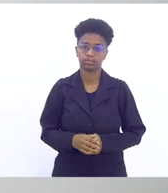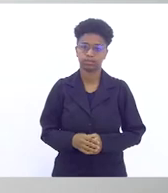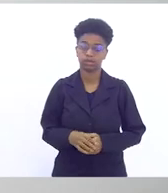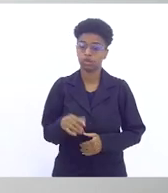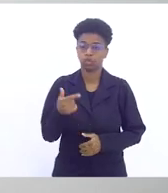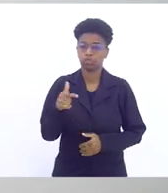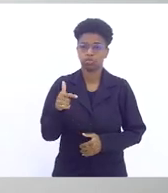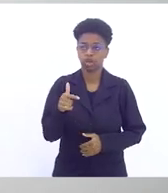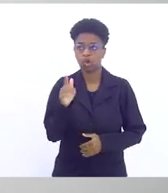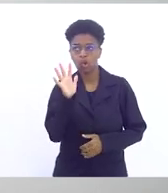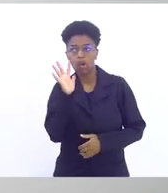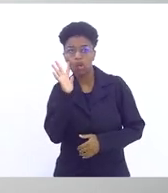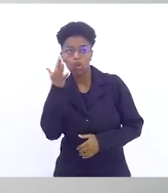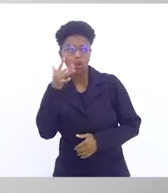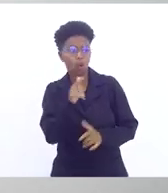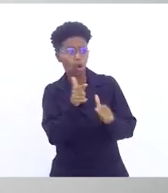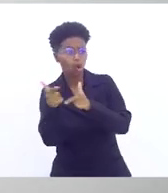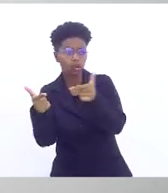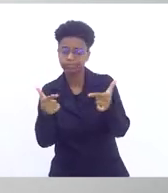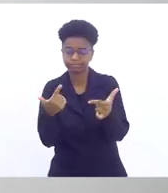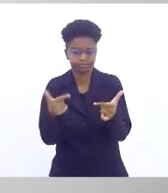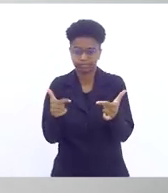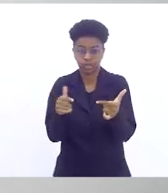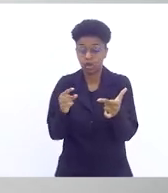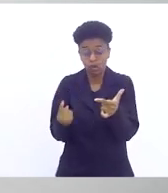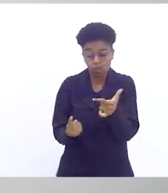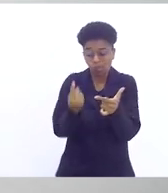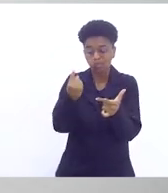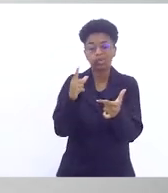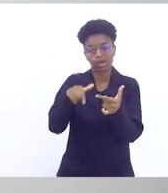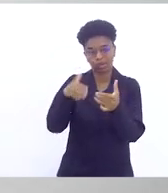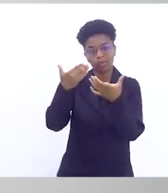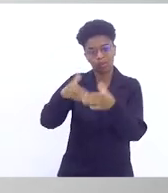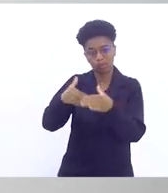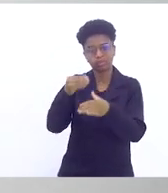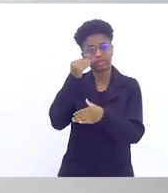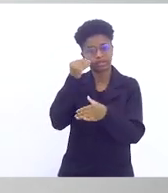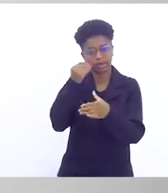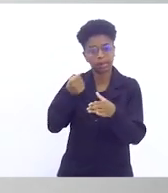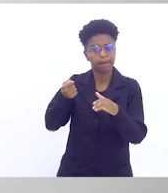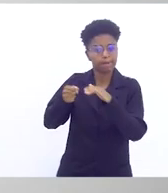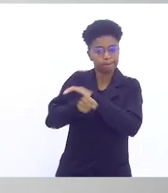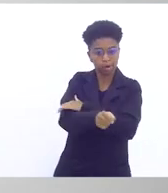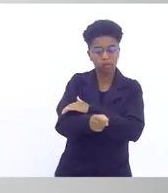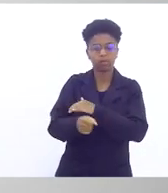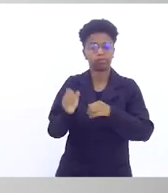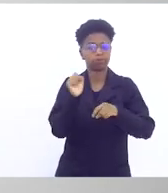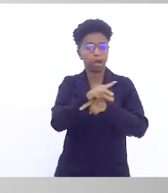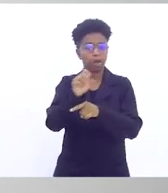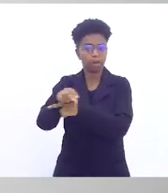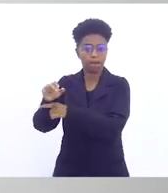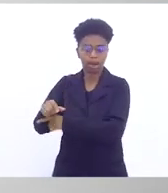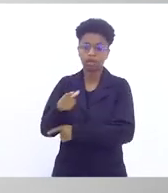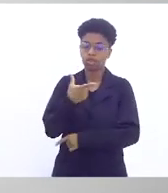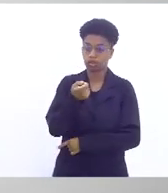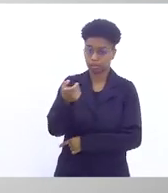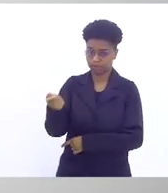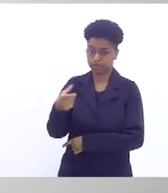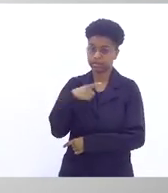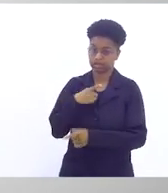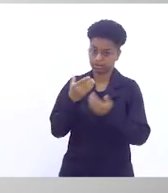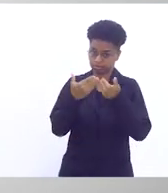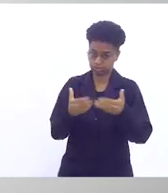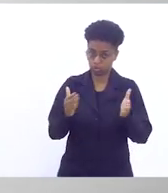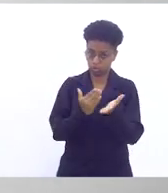não tem outra saída se não for um concurso público para recompor o quadro em 2020 foi aberto um processo lá